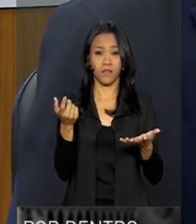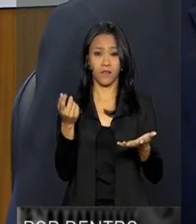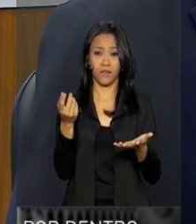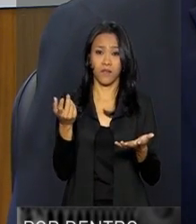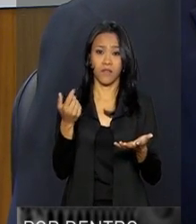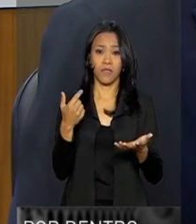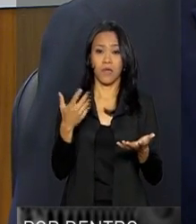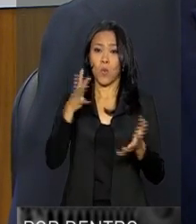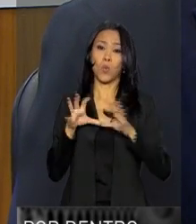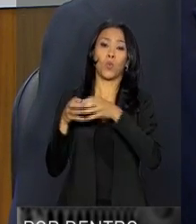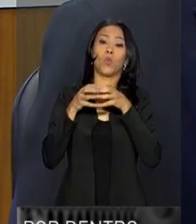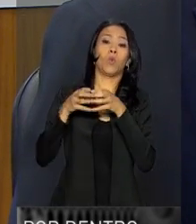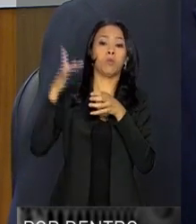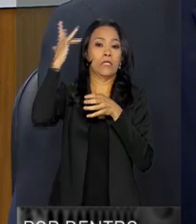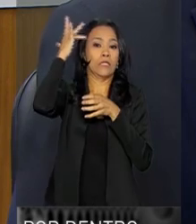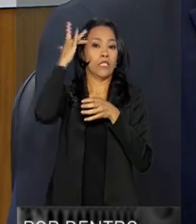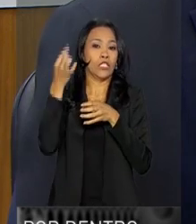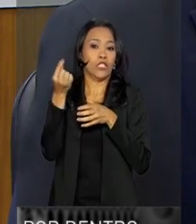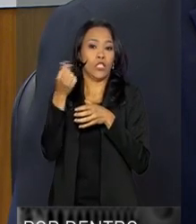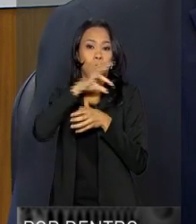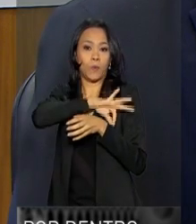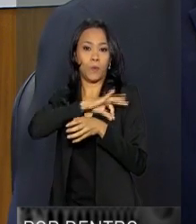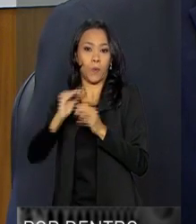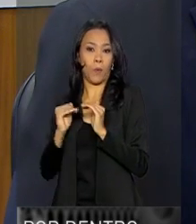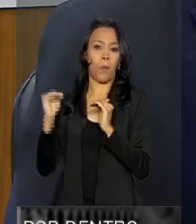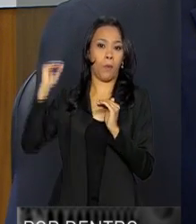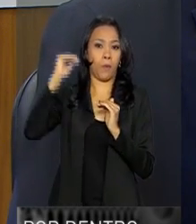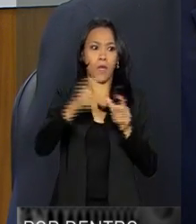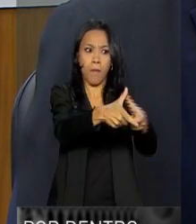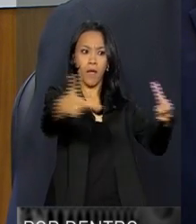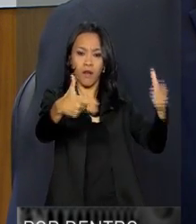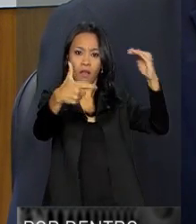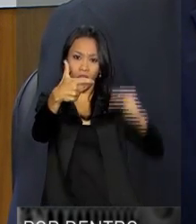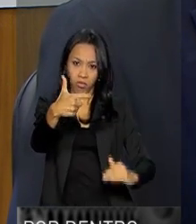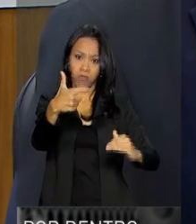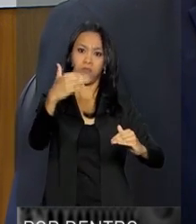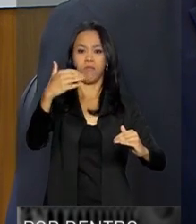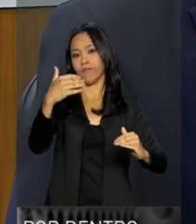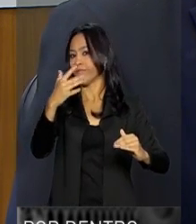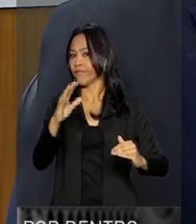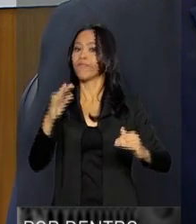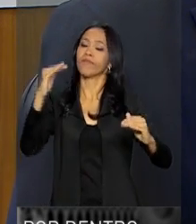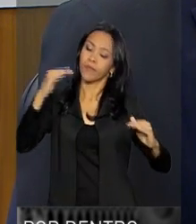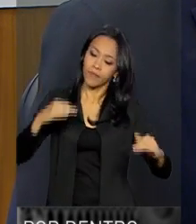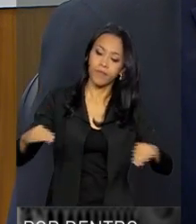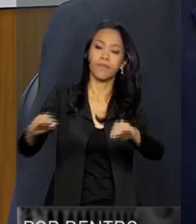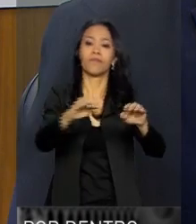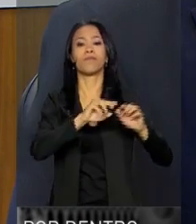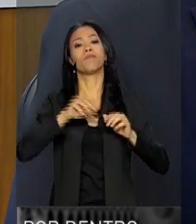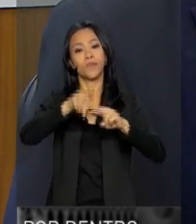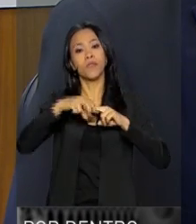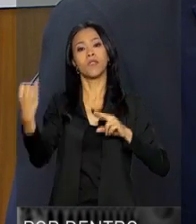privilégios esses ganhos excessivos que alguns grupos ainda tem dentro da previdência então por isso que é fundamental a gente avançar com a reforma da